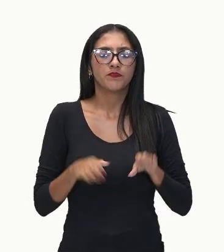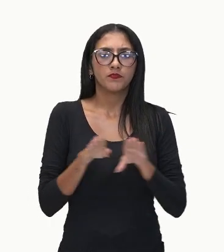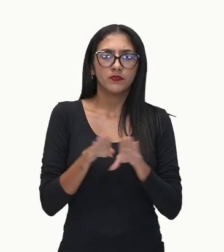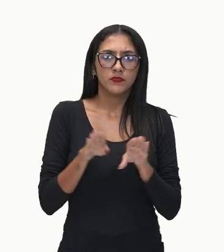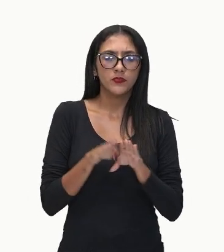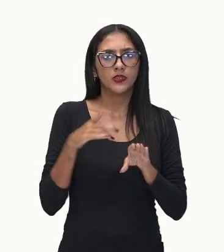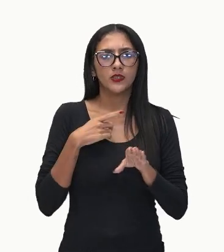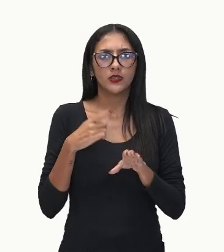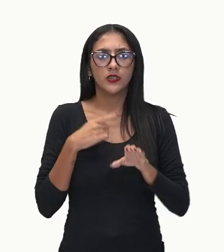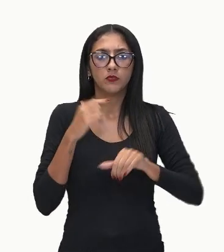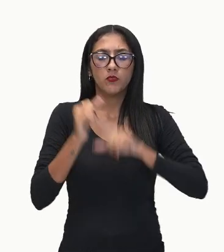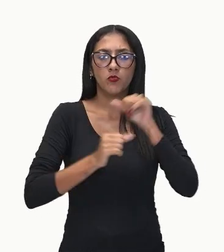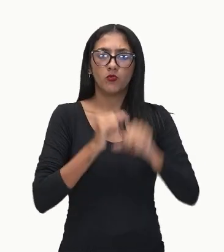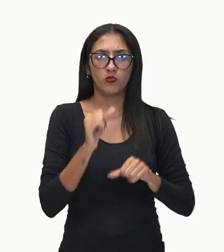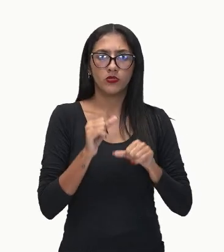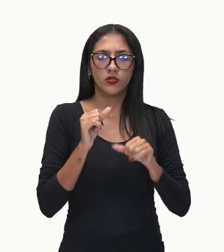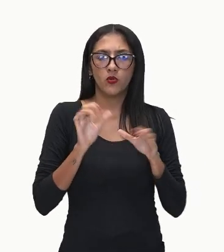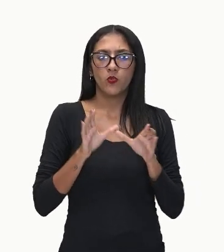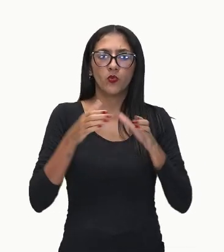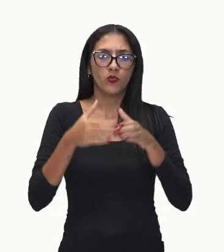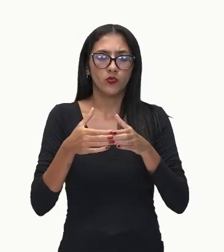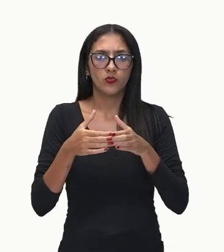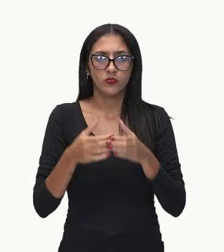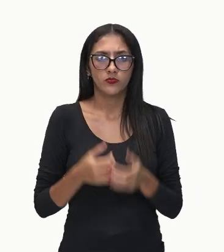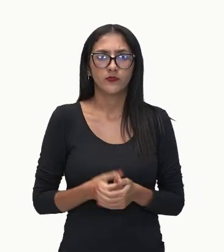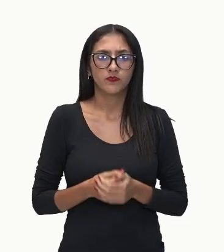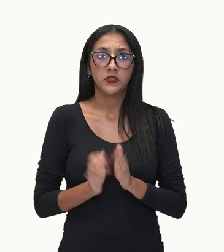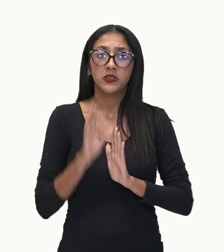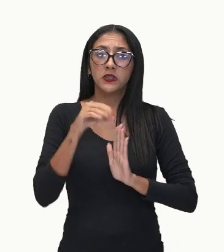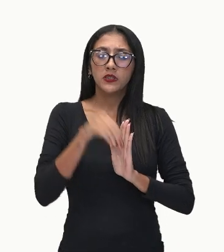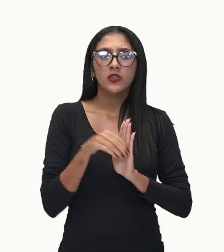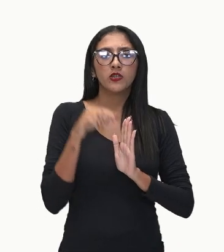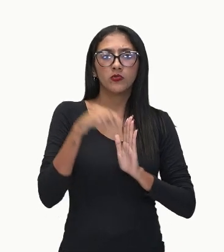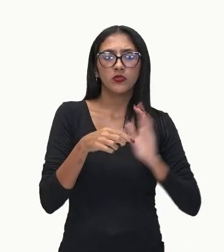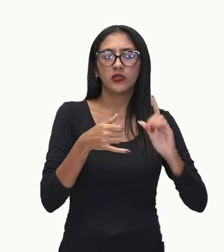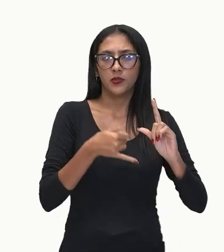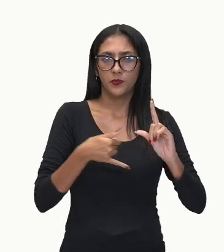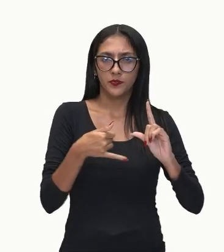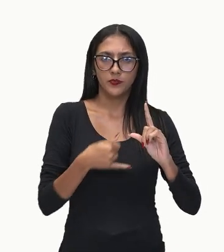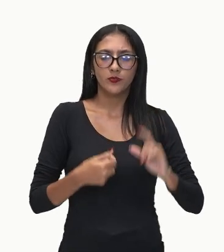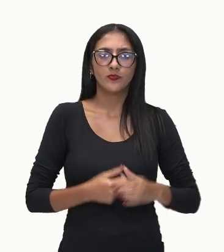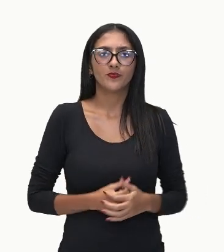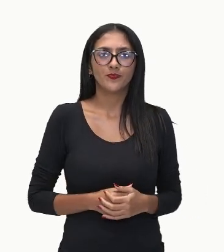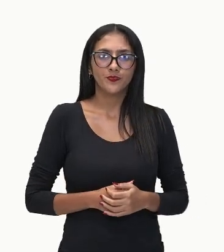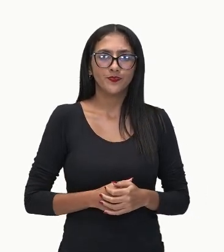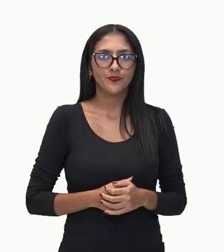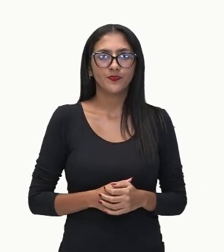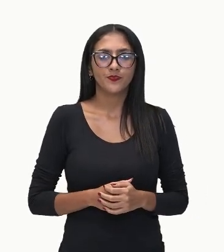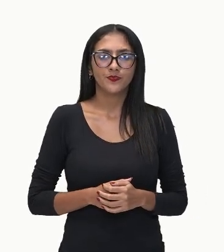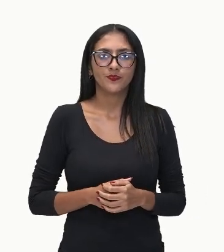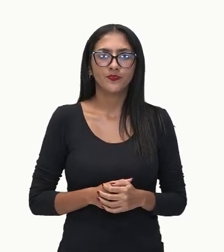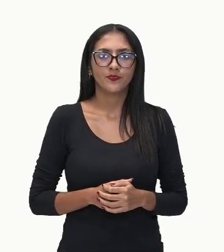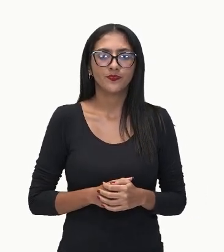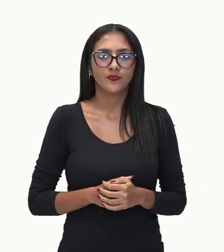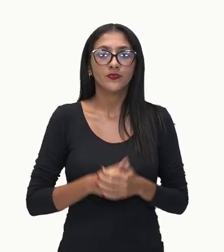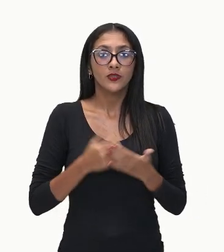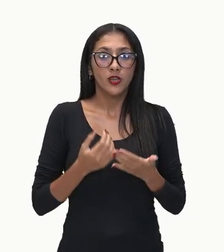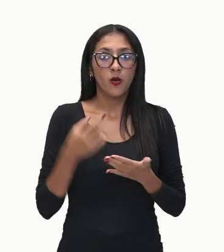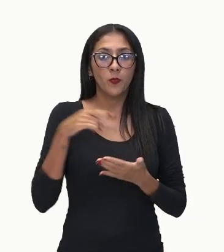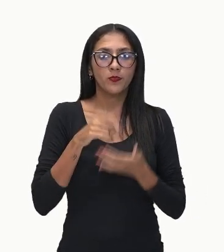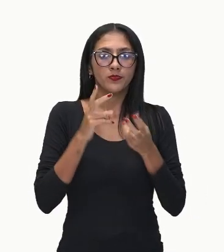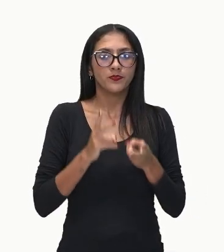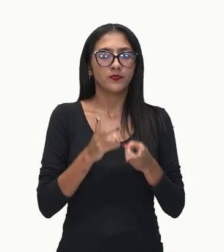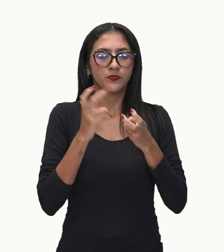grupos diferentes, tá? Dentro da classe dos lipídios. Então, a gente percebe aqui que quando você